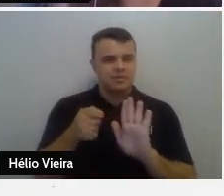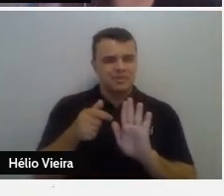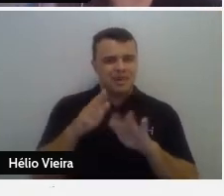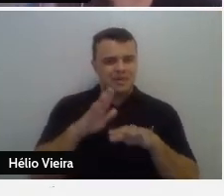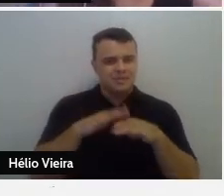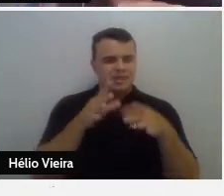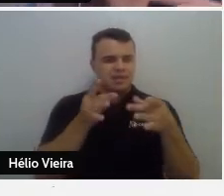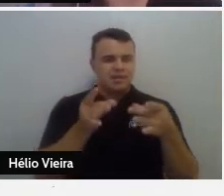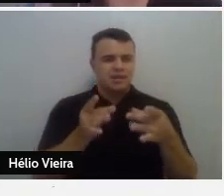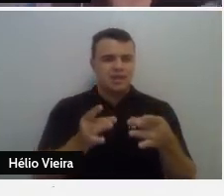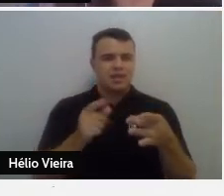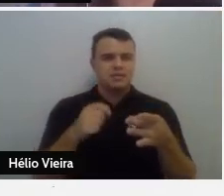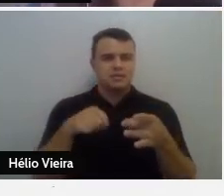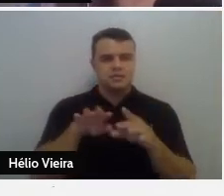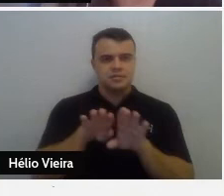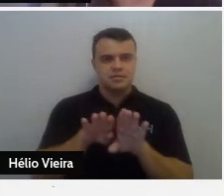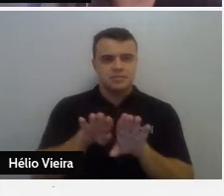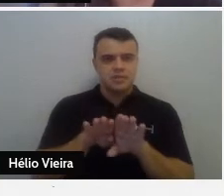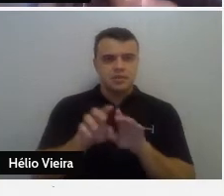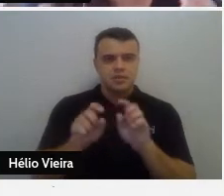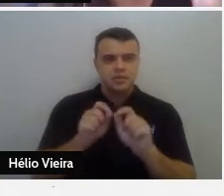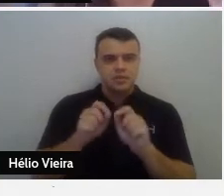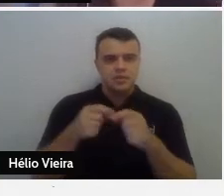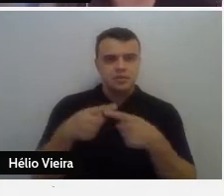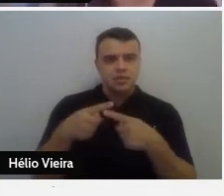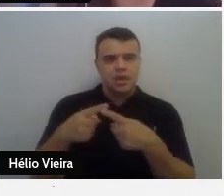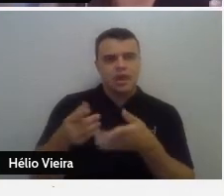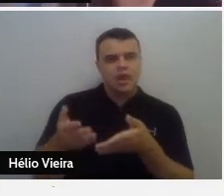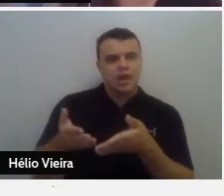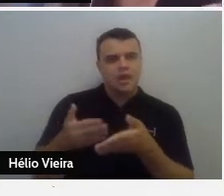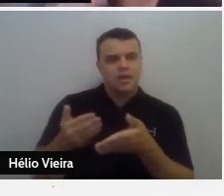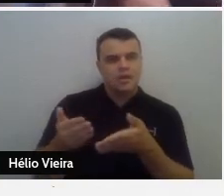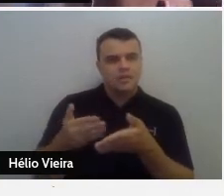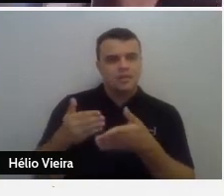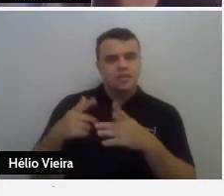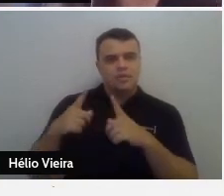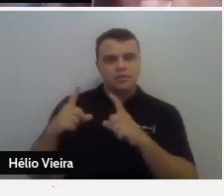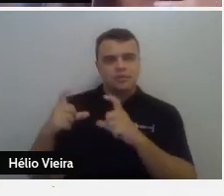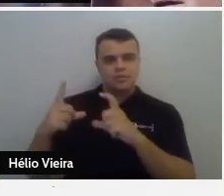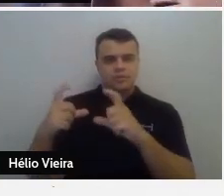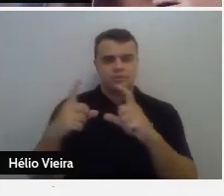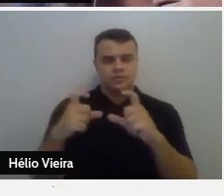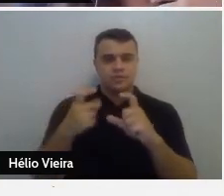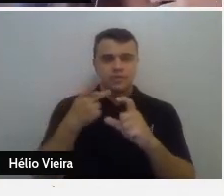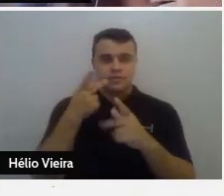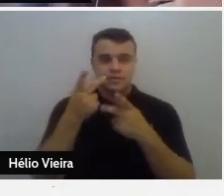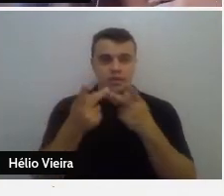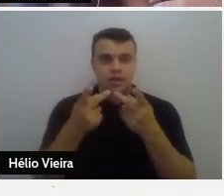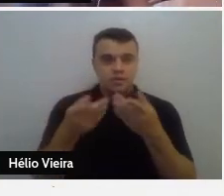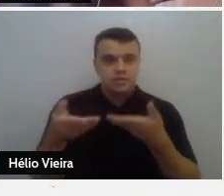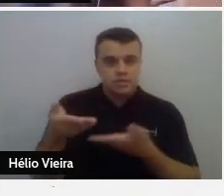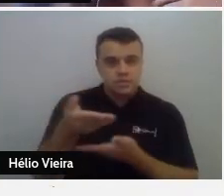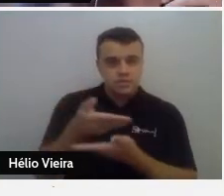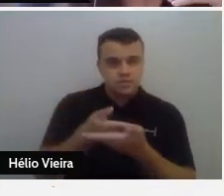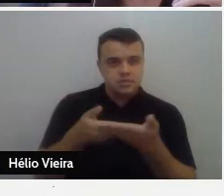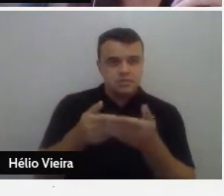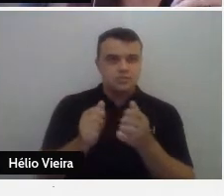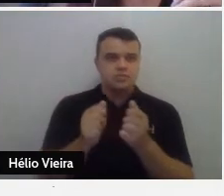e saindo um pouco também, né, da coisa do livro, de fotografia, trazer uma interatividade